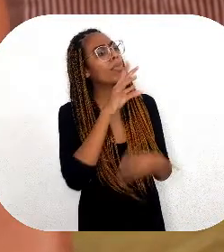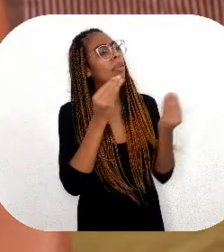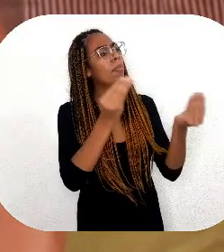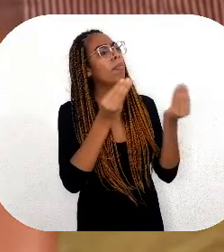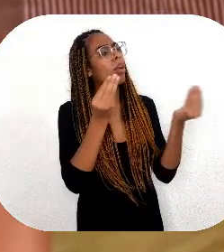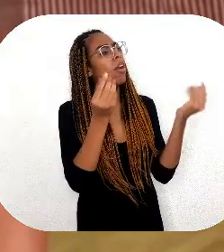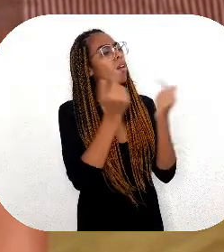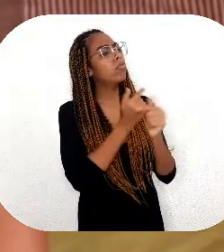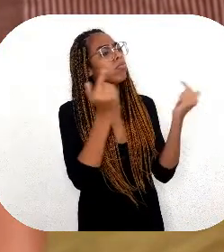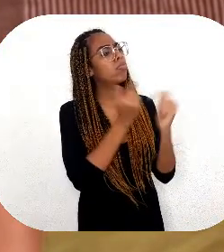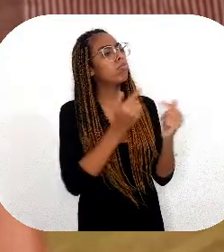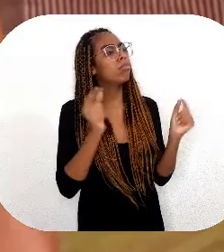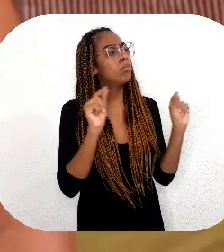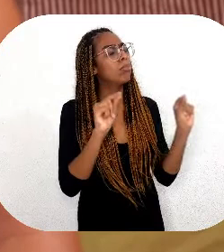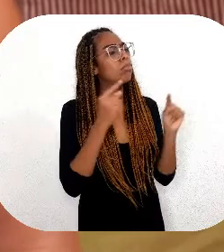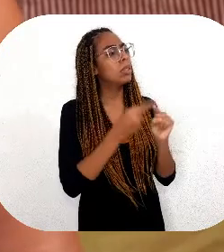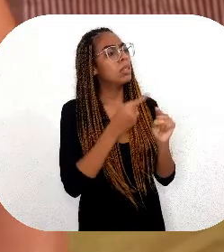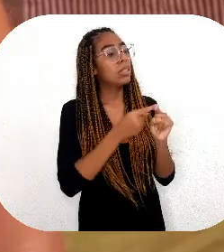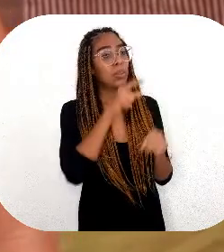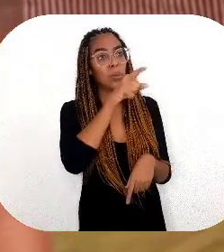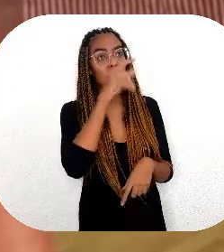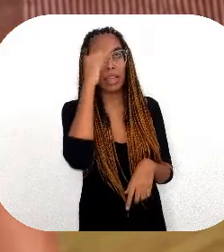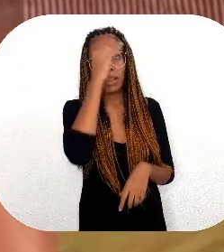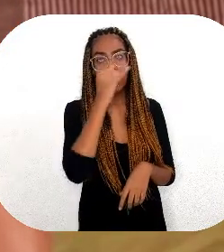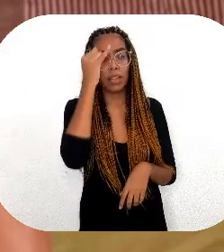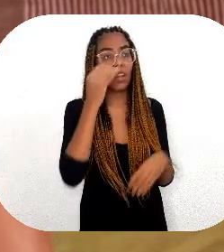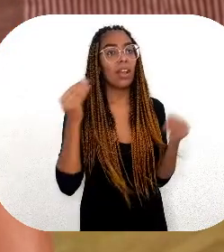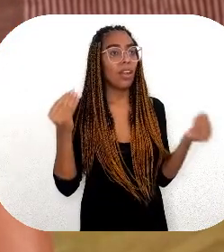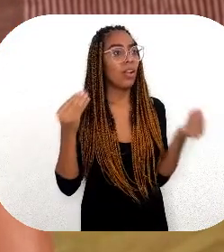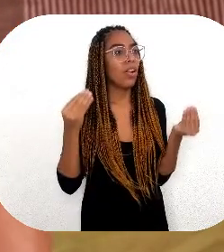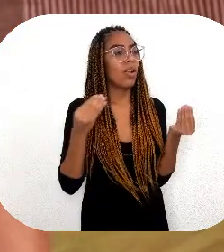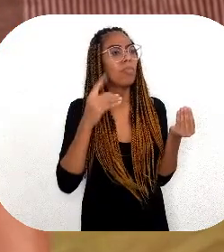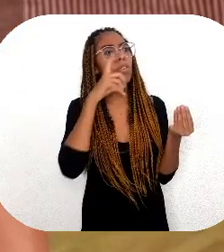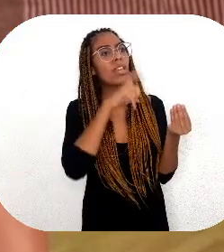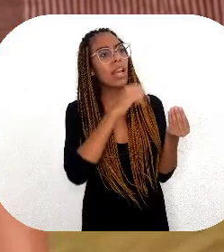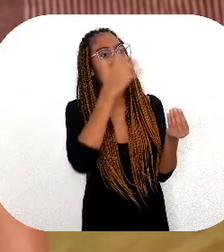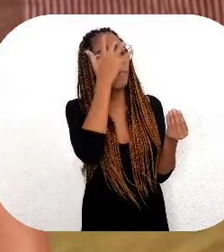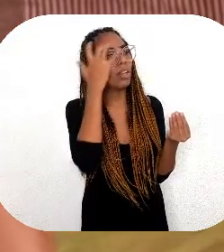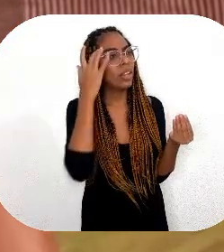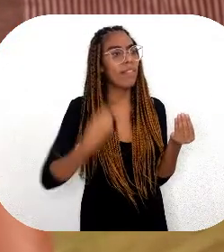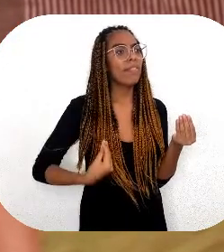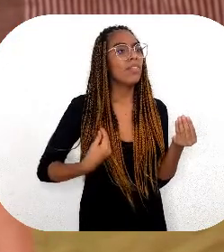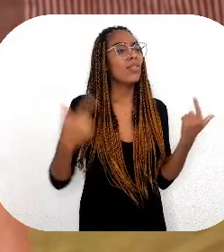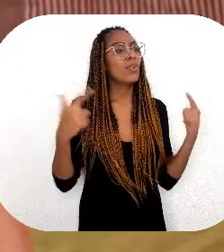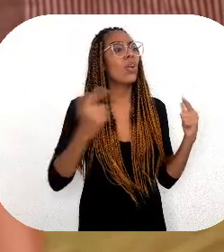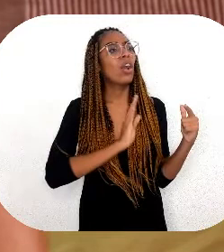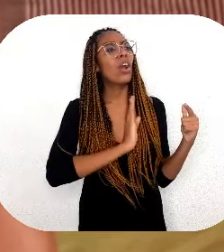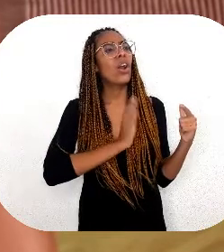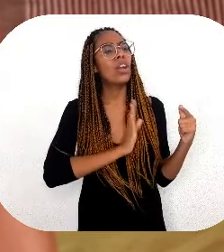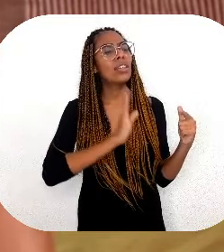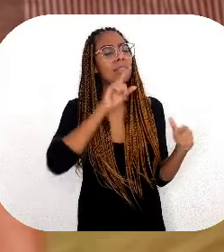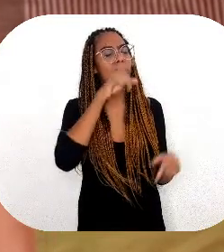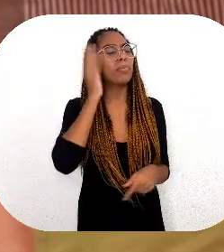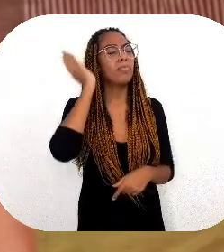O crocodilo olhou admirado. E por que você fez isso? É porque tu é muito besta mesmo. Onde já se viu